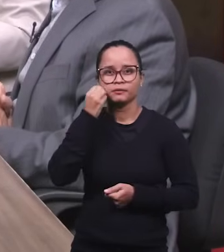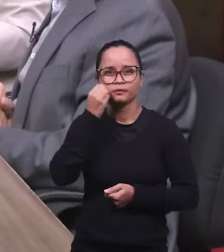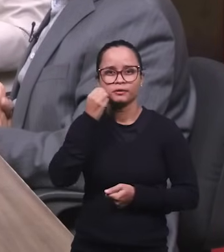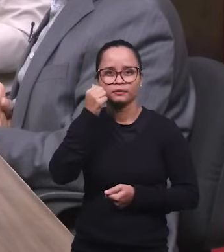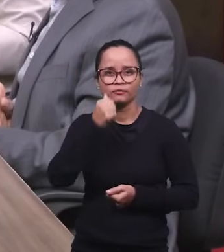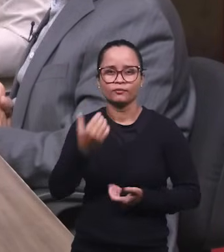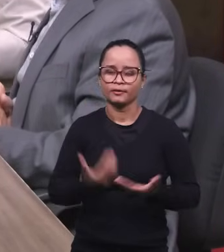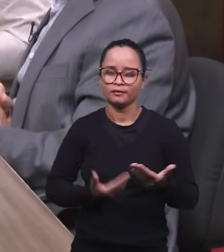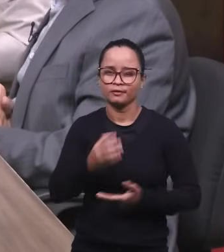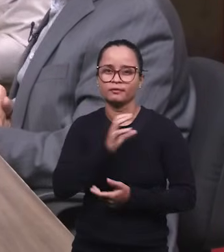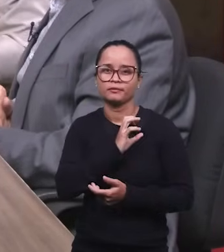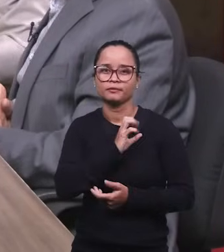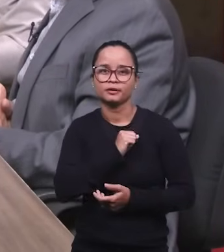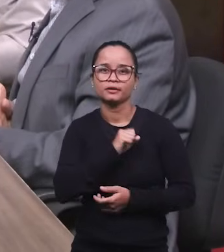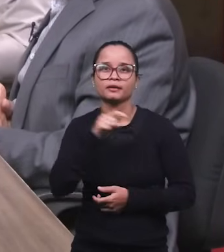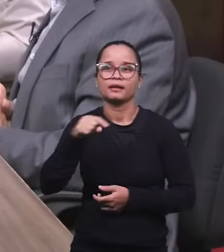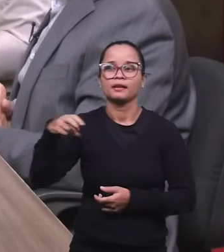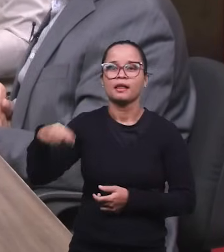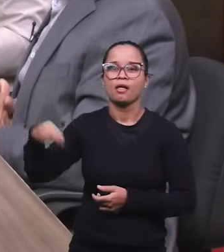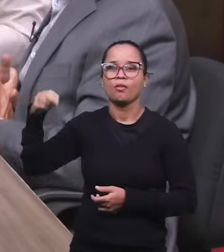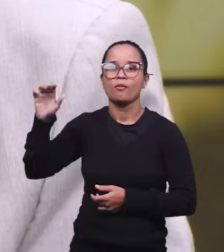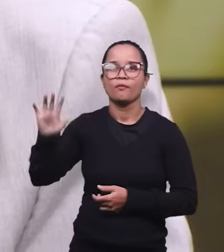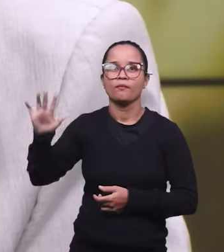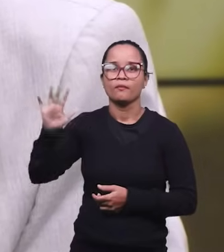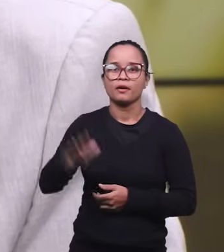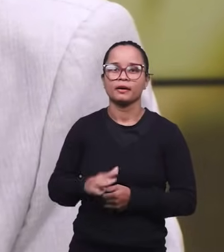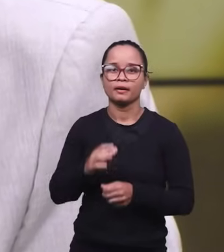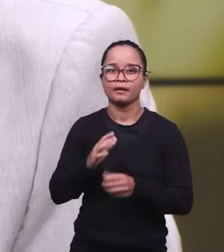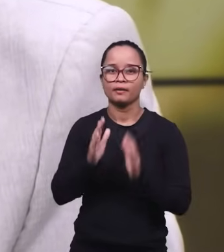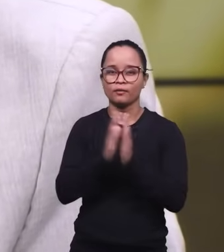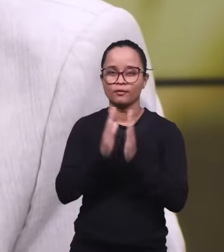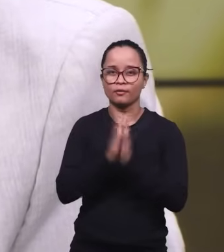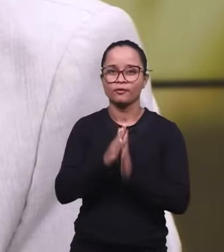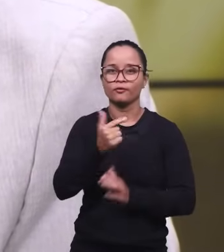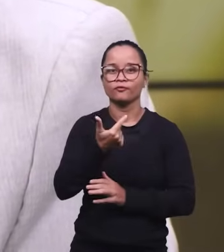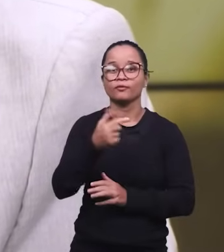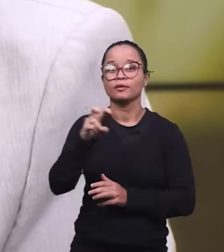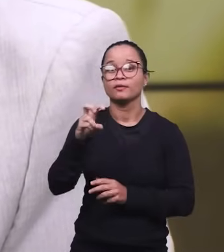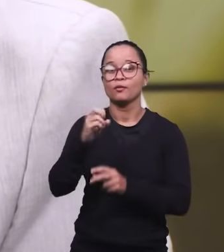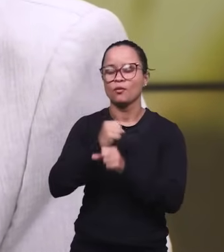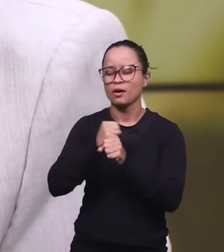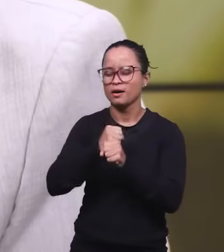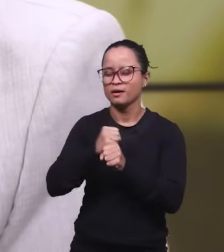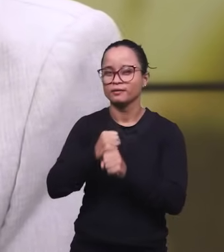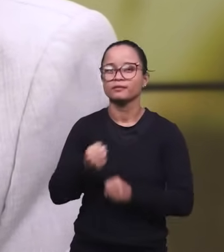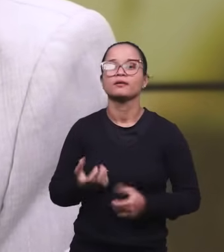uma querida irmã lá do Nordeste, que ela orou 25 anos pelo esposo.